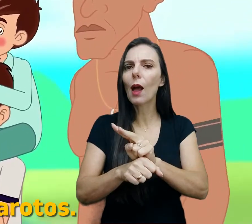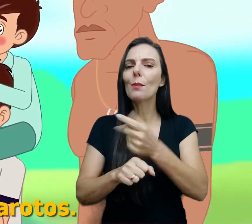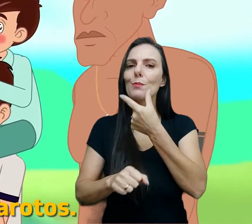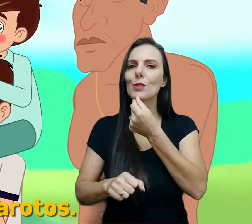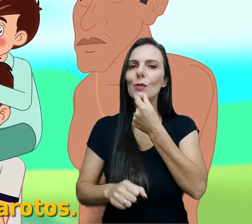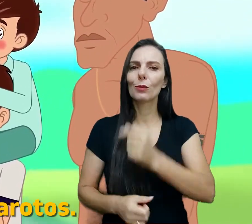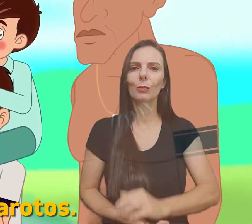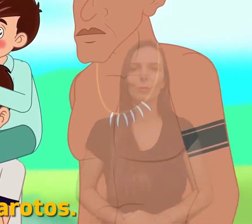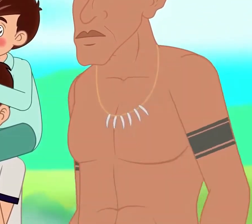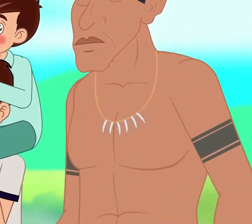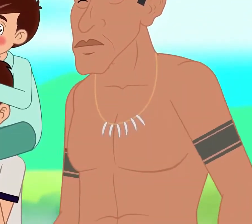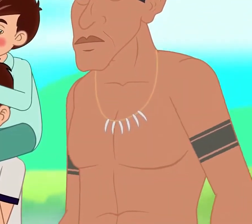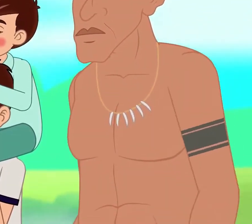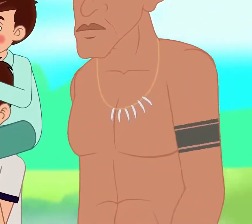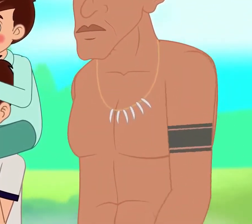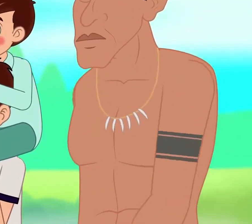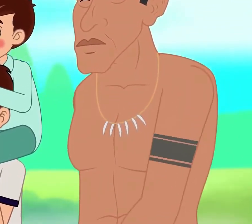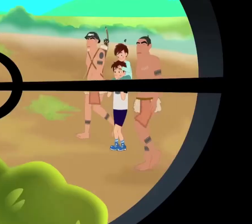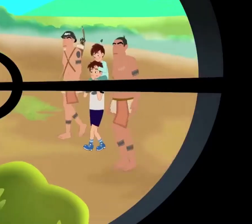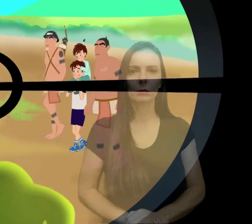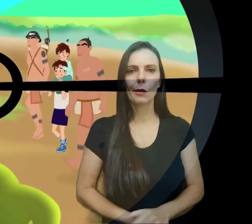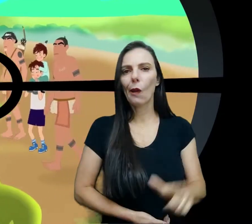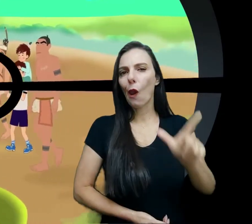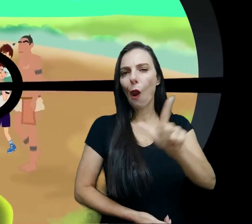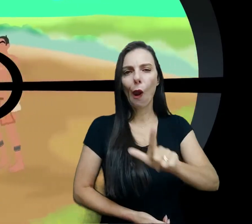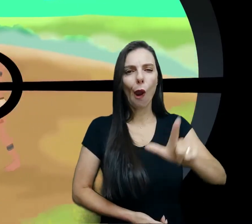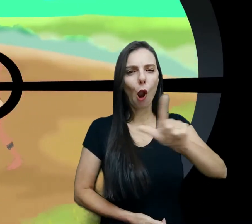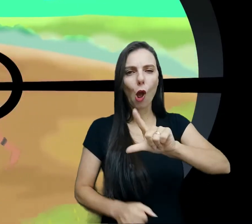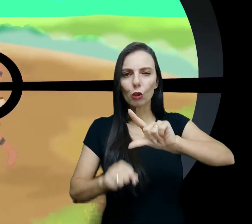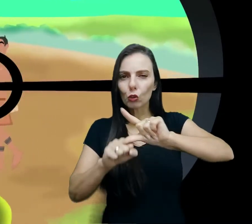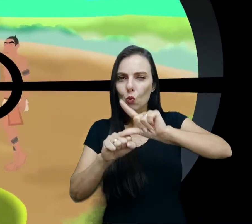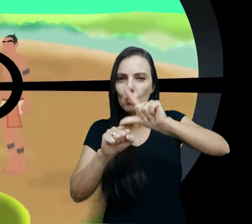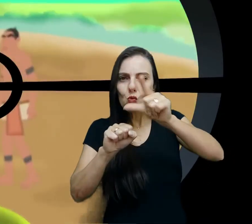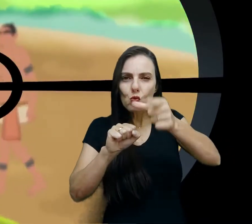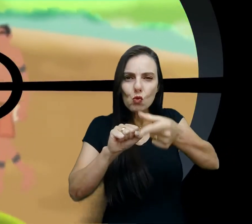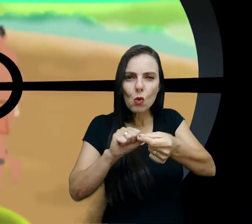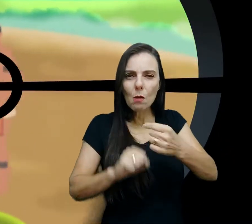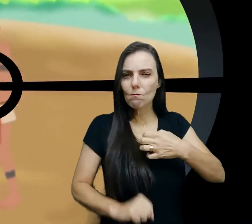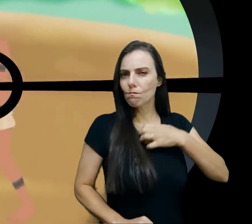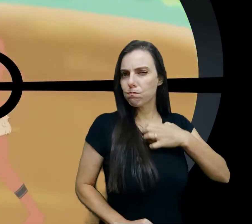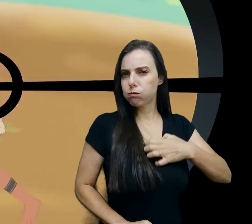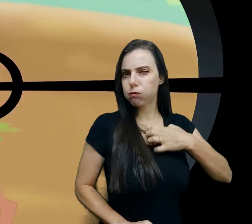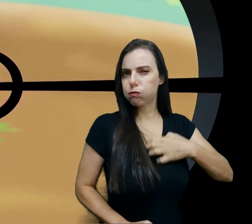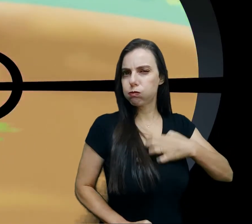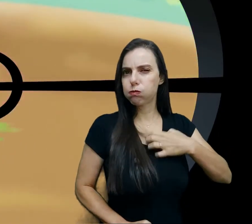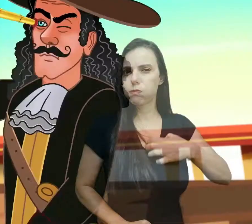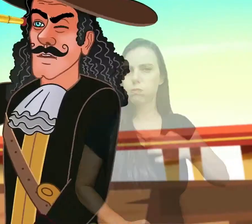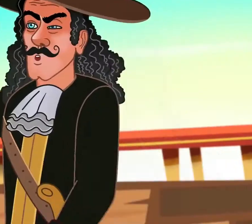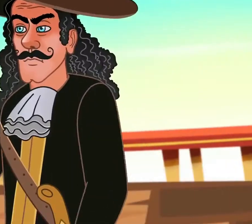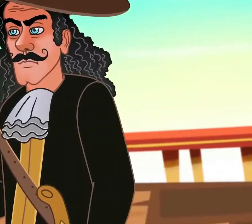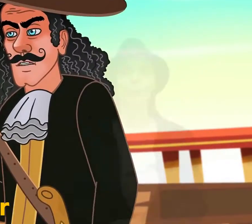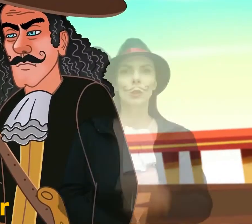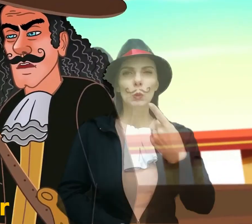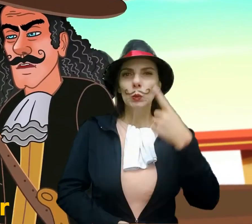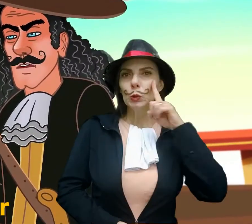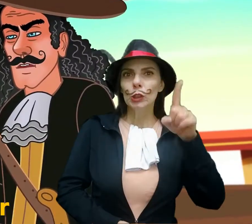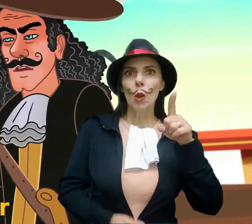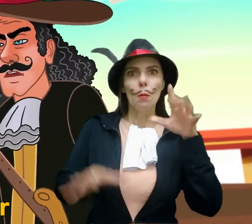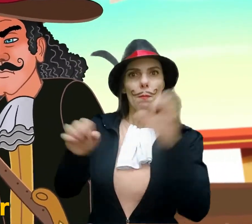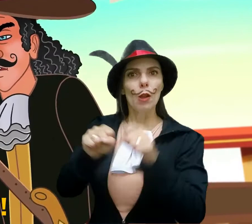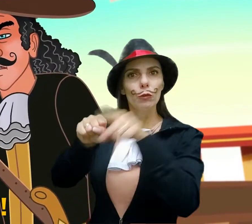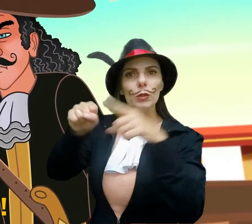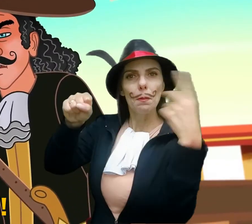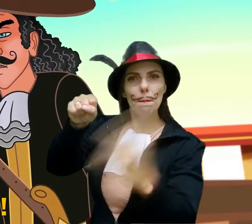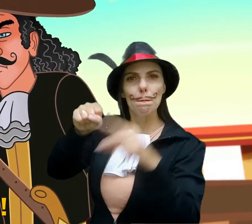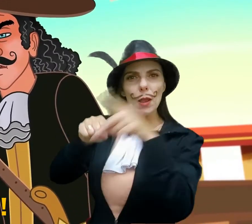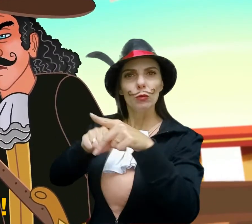para olhar os garotos. E é claro que Capitão Hook ficou furioso por isso. Um dia eu vou